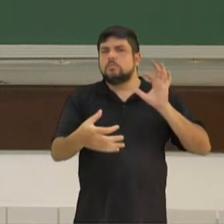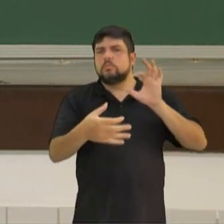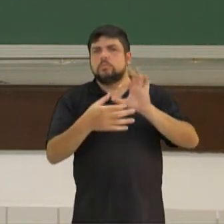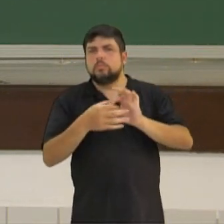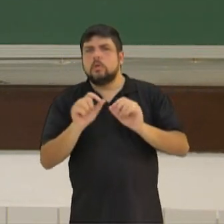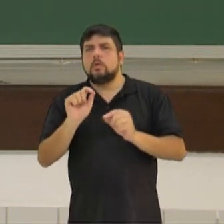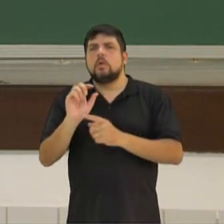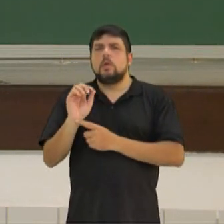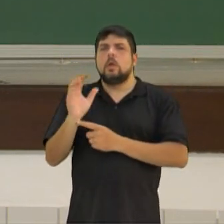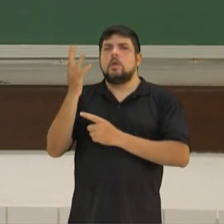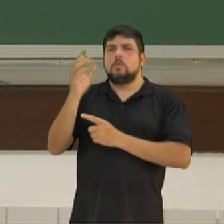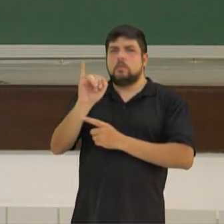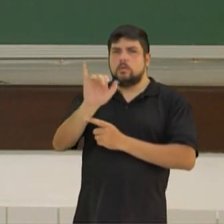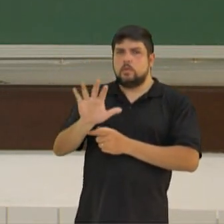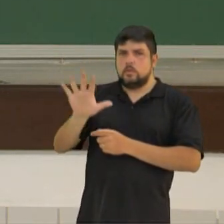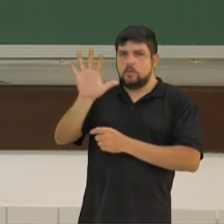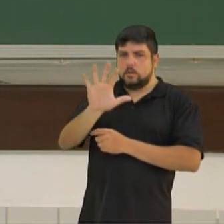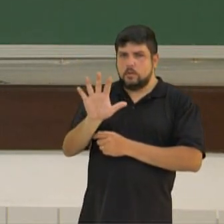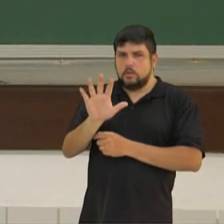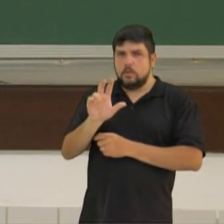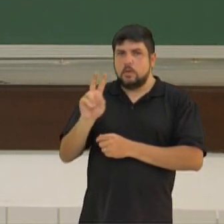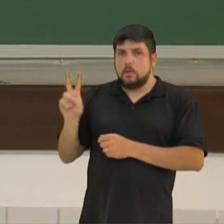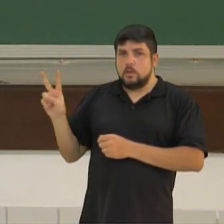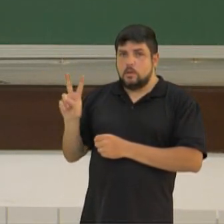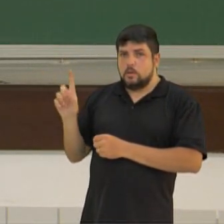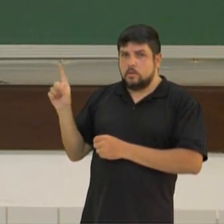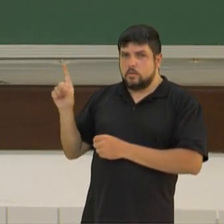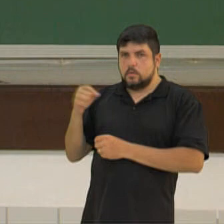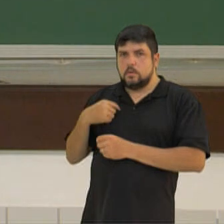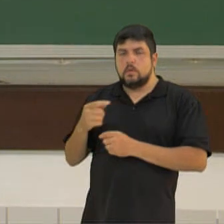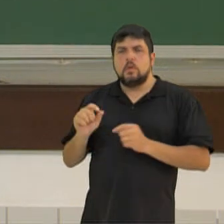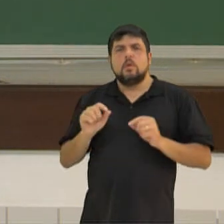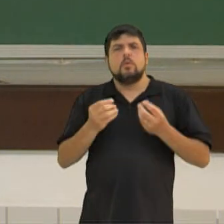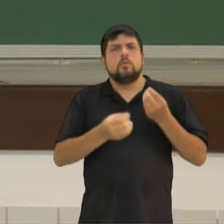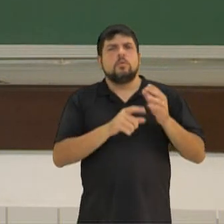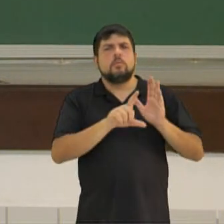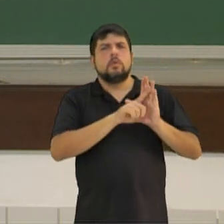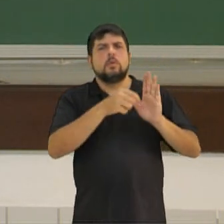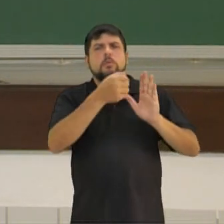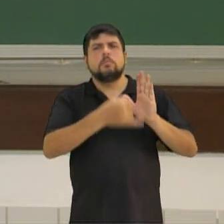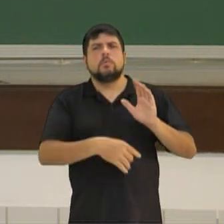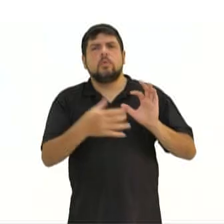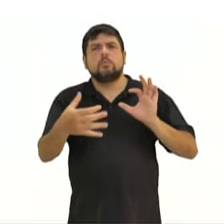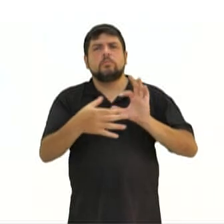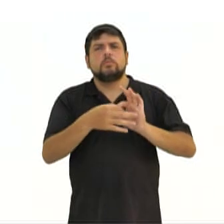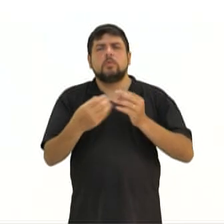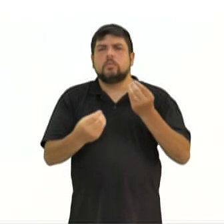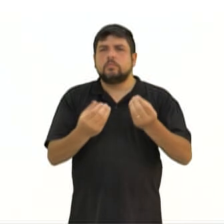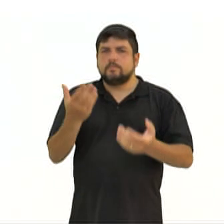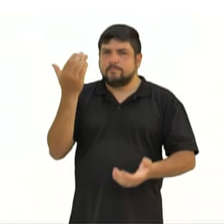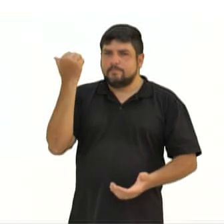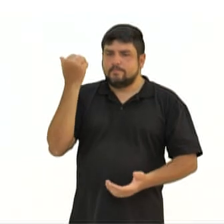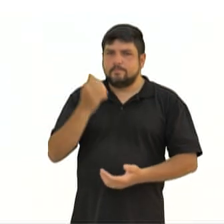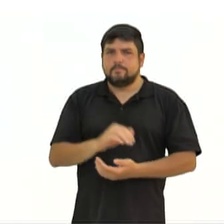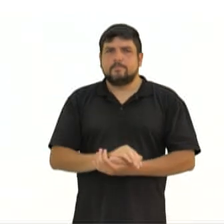está acontecendo nessa imagem, nessas situações, com o que diz a segunda lei de Newton. Vamos lá?